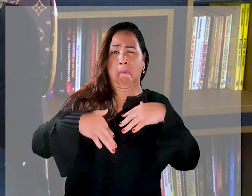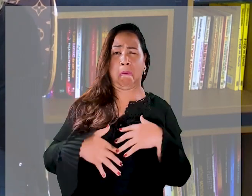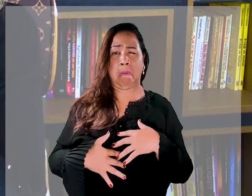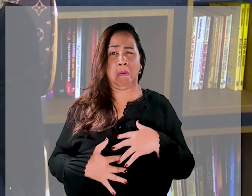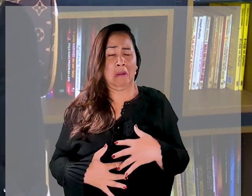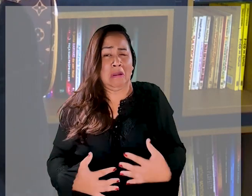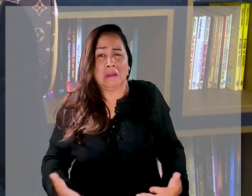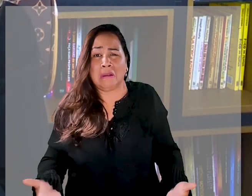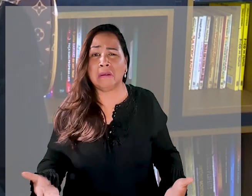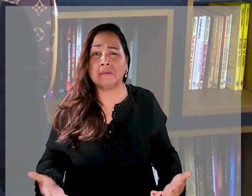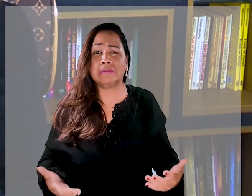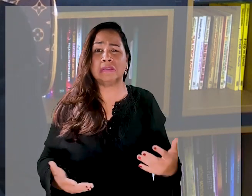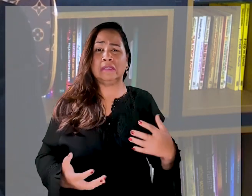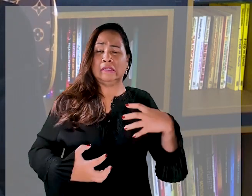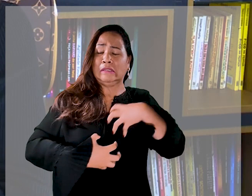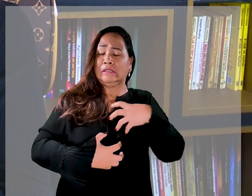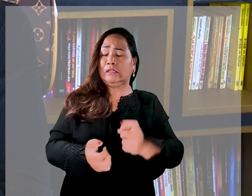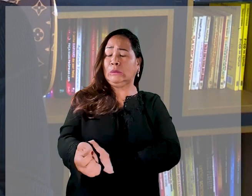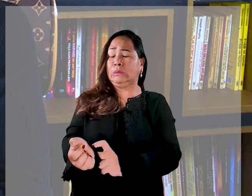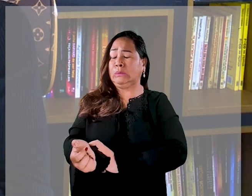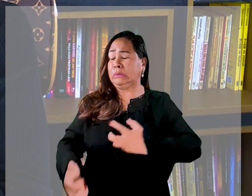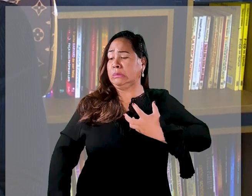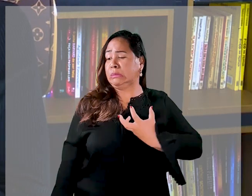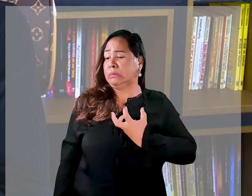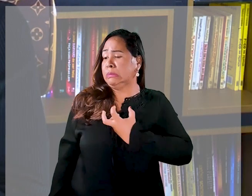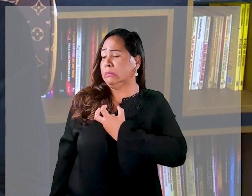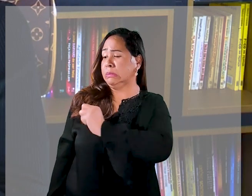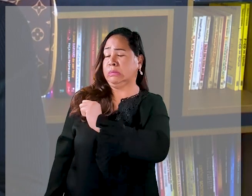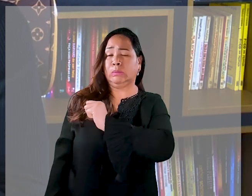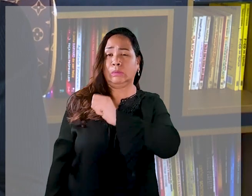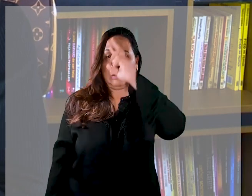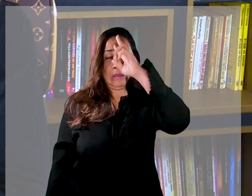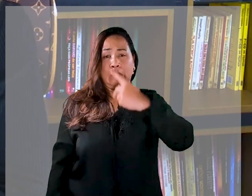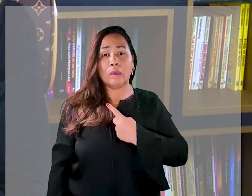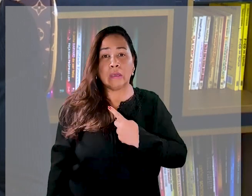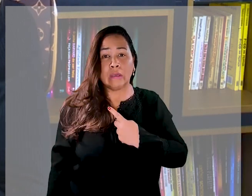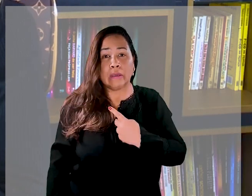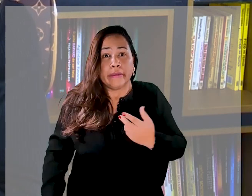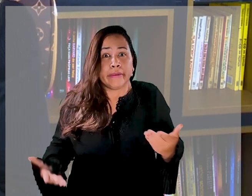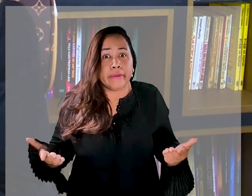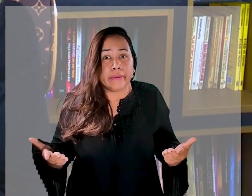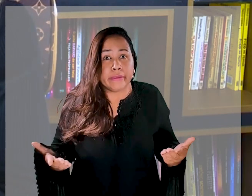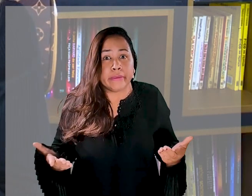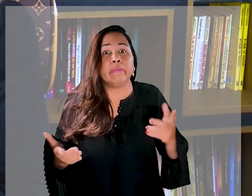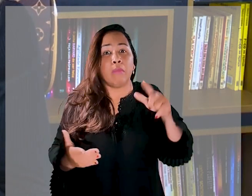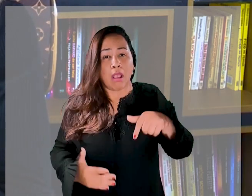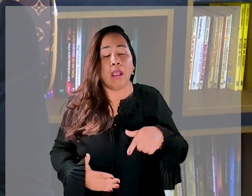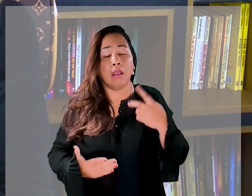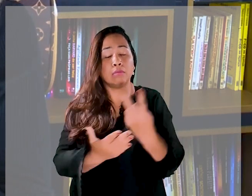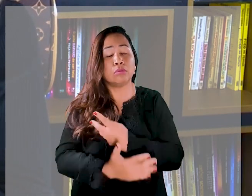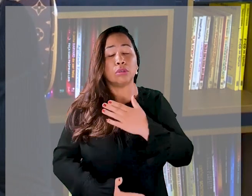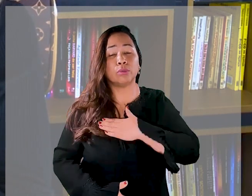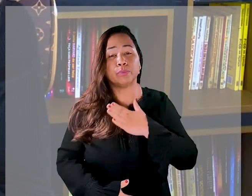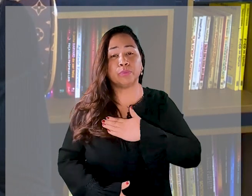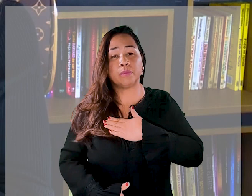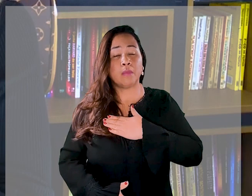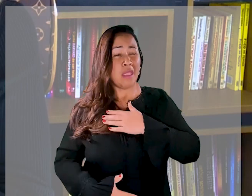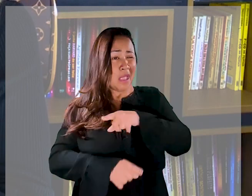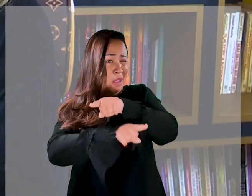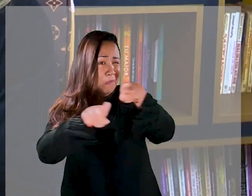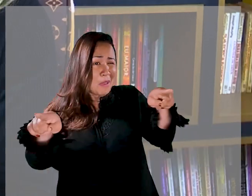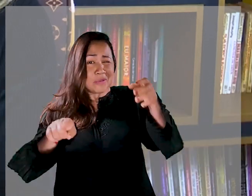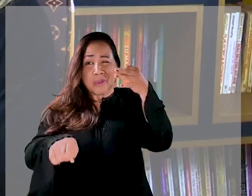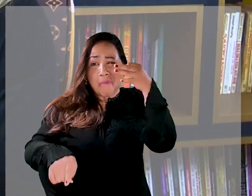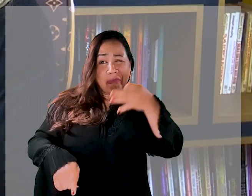carregava. Do ódio que eu tinha de viver, do ódio que eu tinha de mim. Tem pessoas, por exemplo, que me acham arrogante. A arrogância está em mim? A arrogância nos olhos de quem